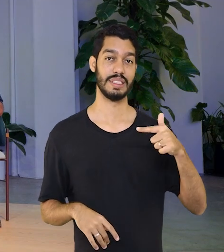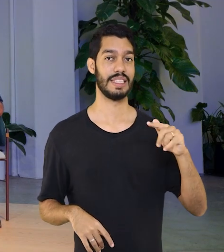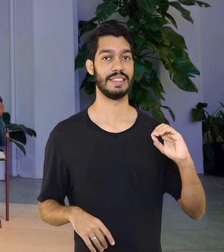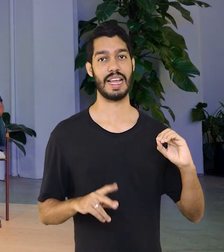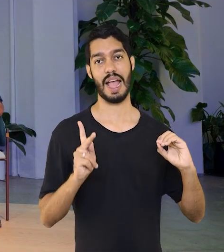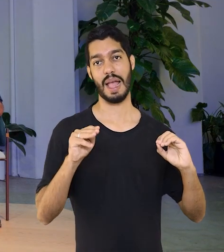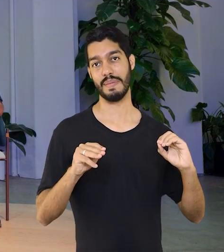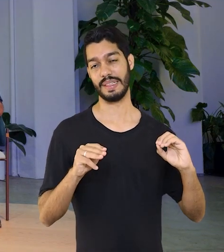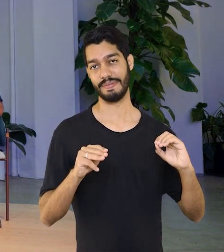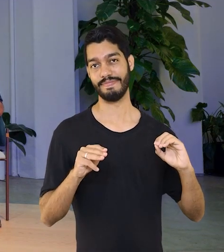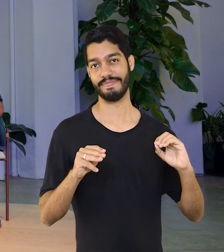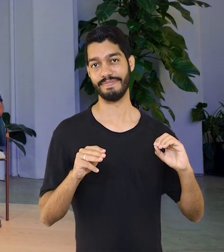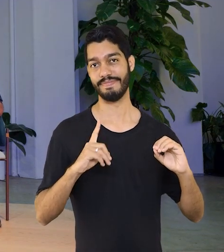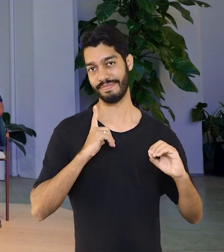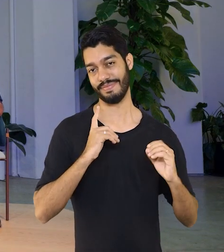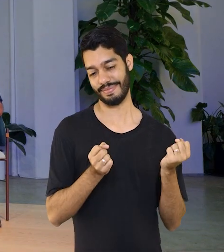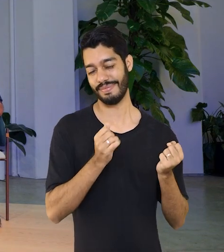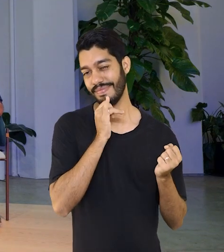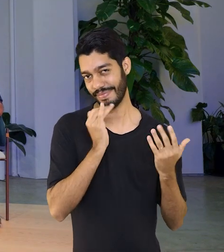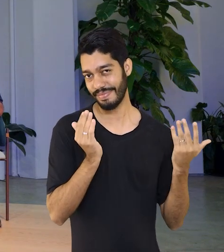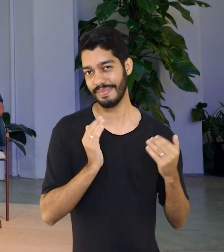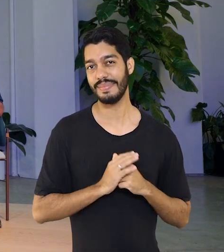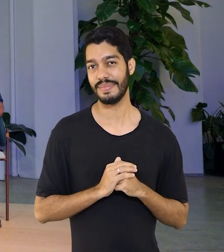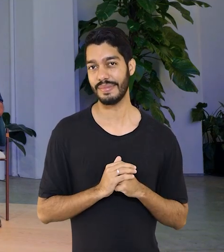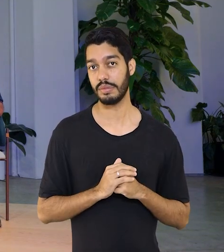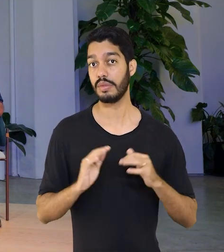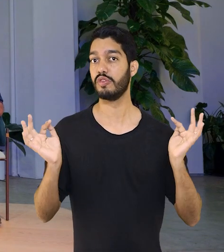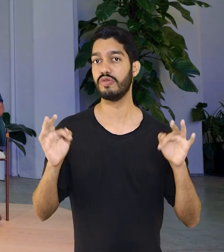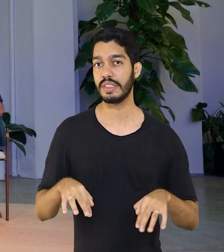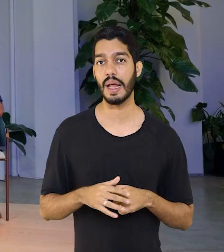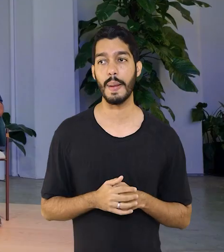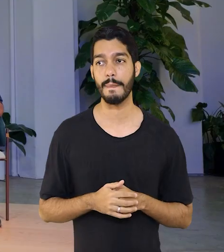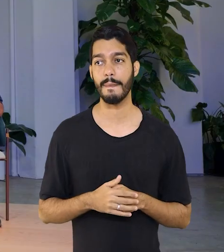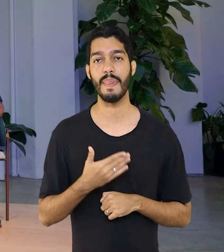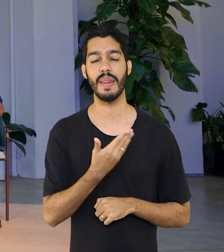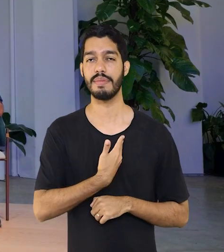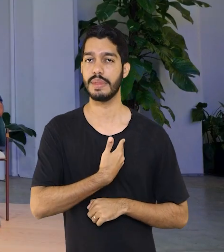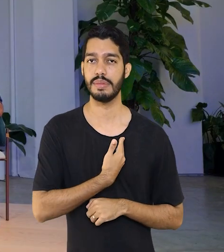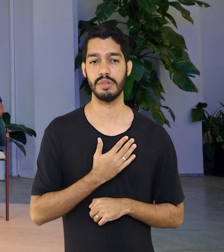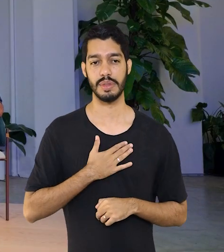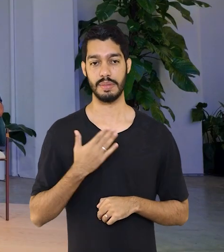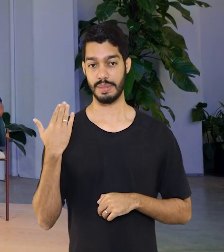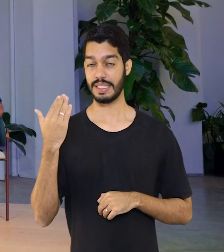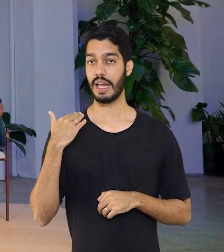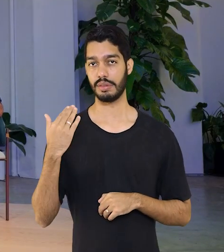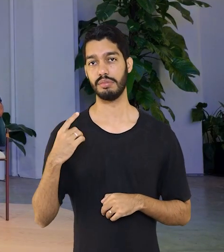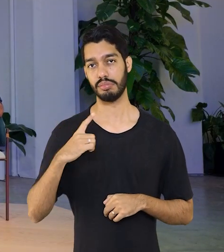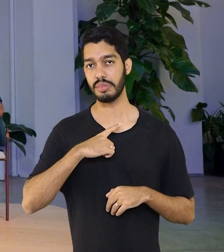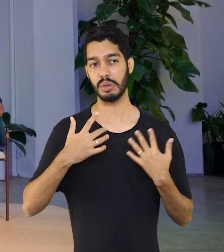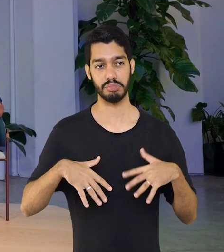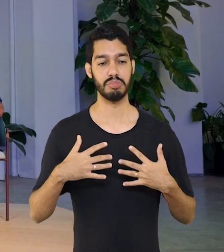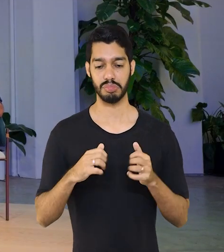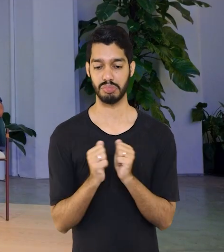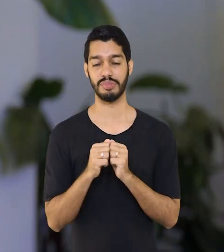270 km por hora. E, para finalizar, uma vez discutindo com uma grande companheira, cientista política, da área